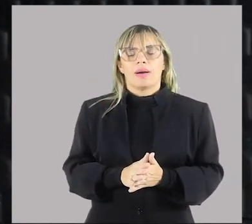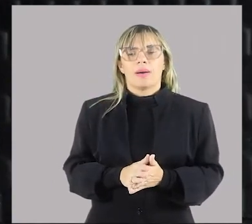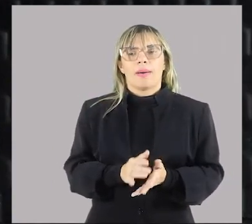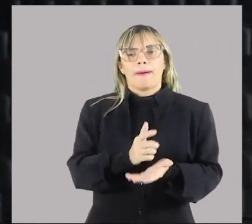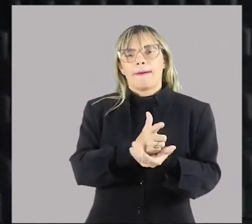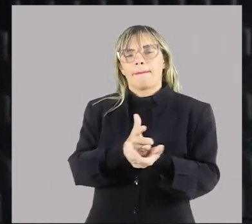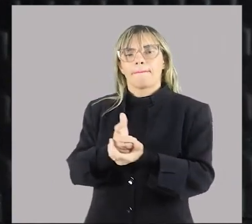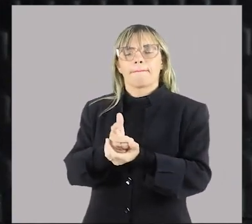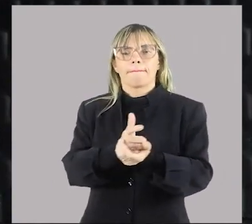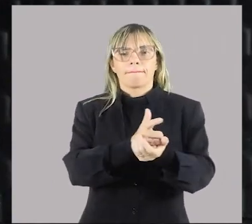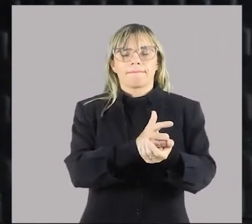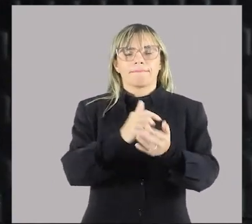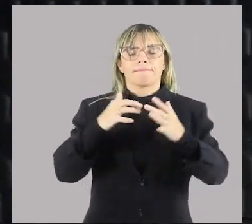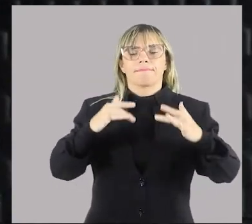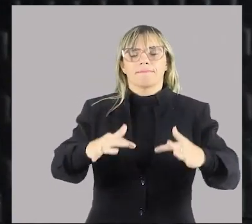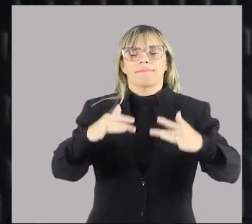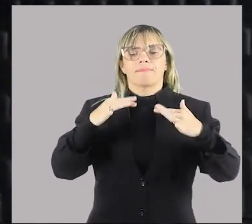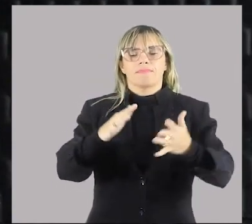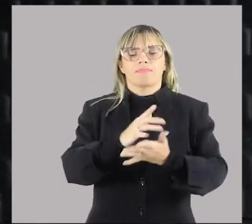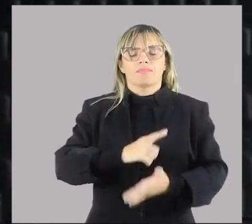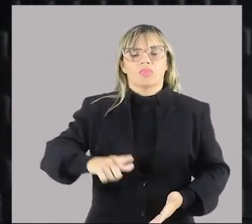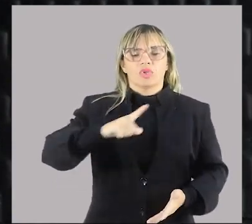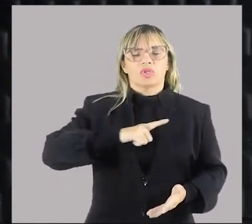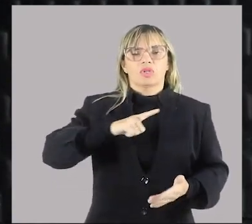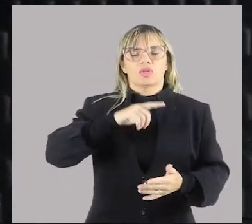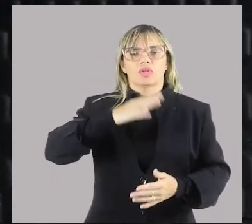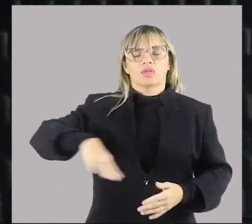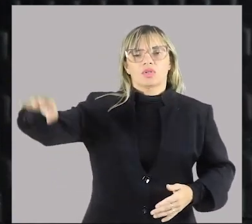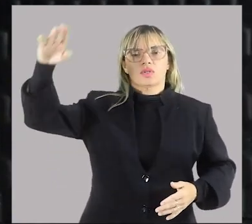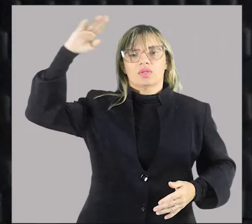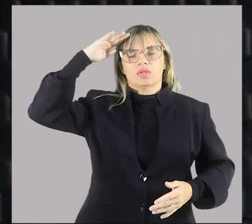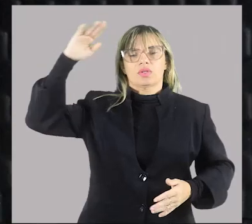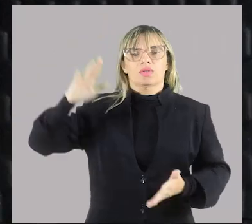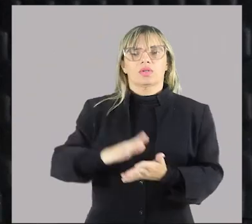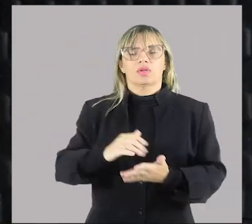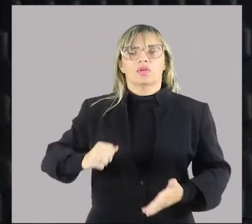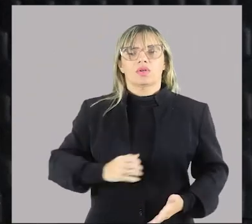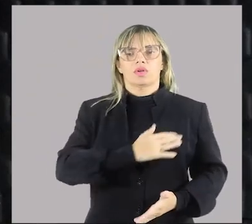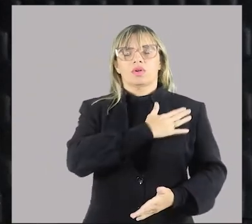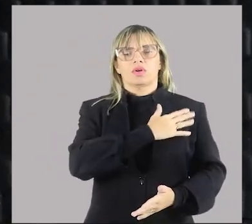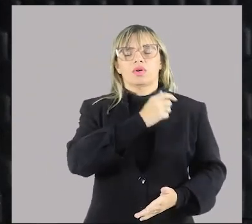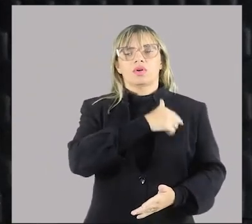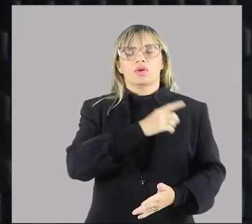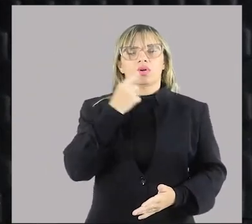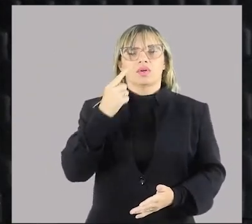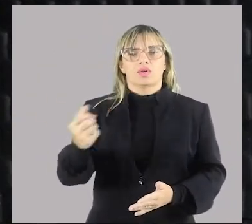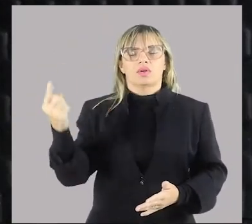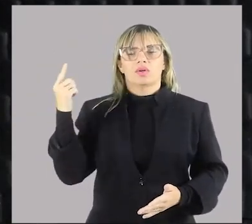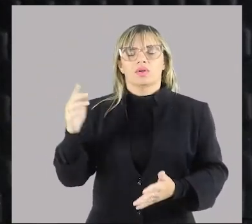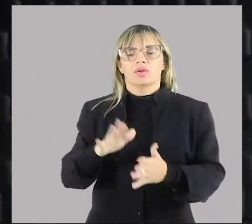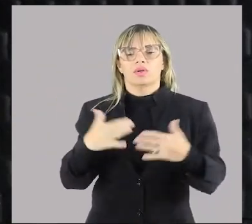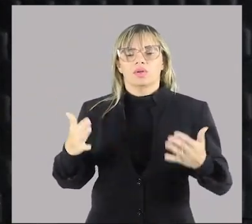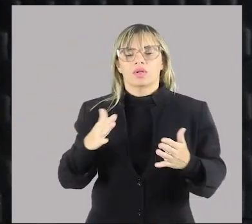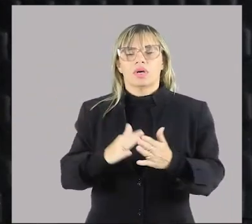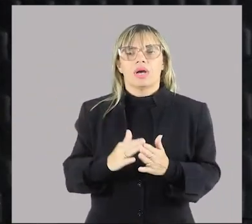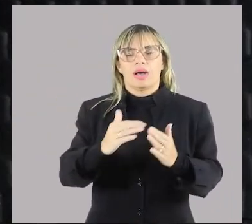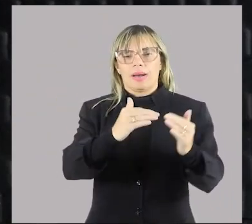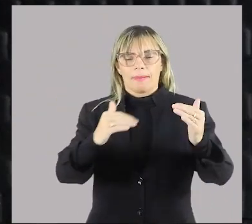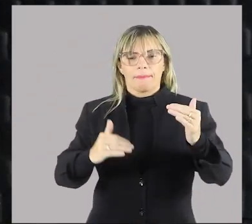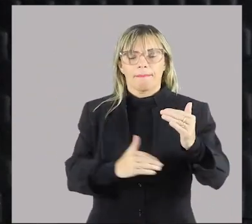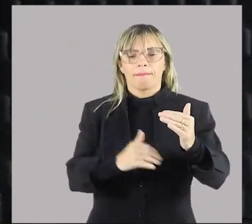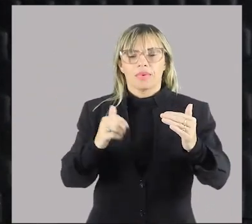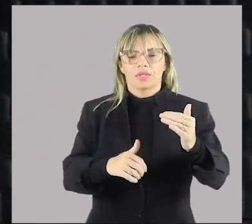Levantes armados que teve a presença de soldados e tenentes, ou seja, a baixa patente do Exército